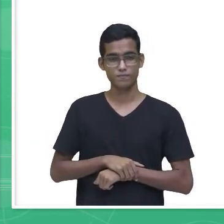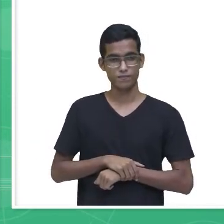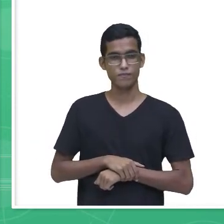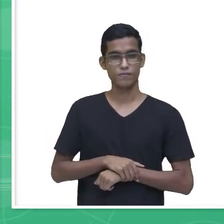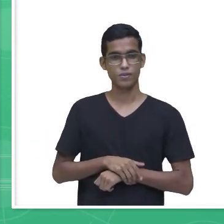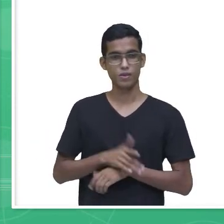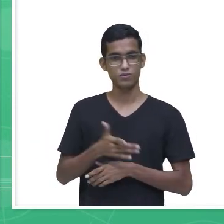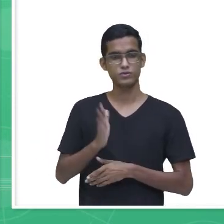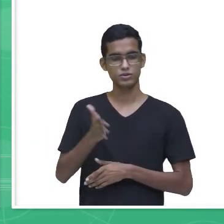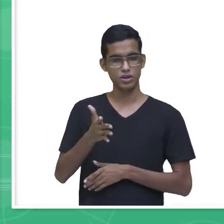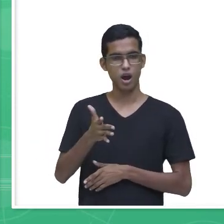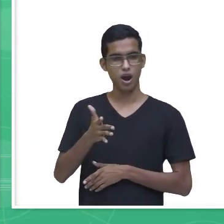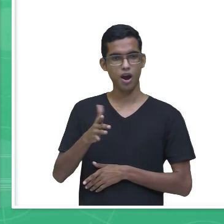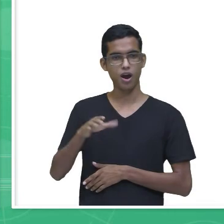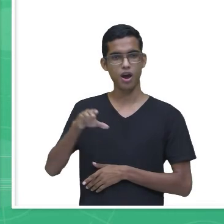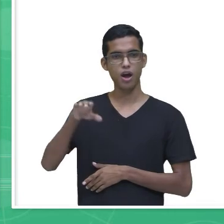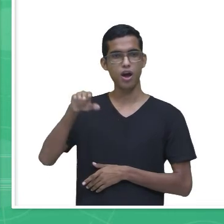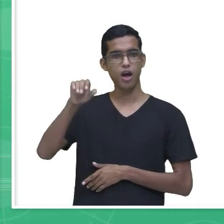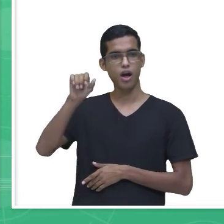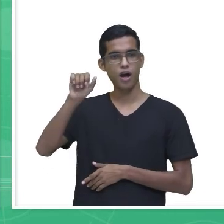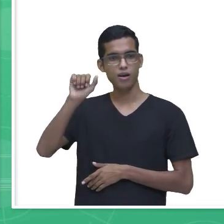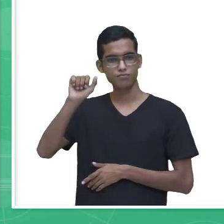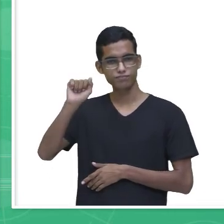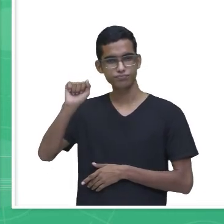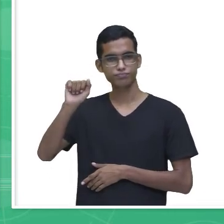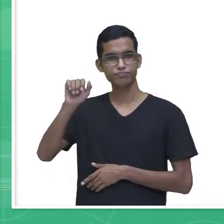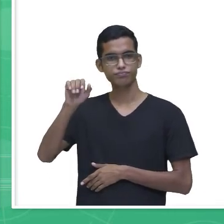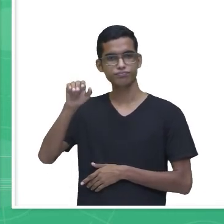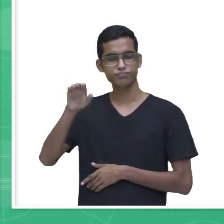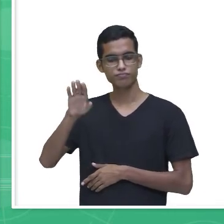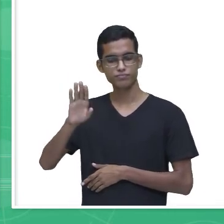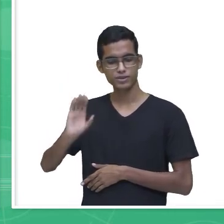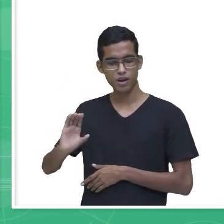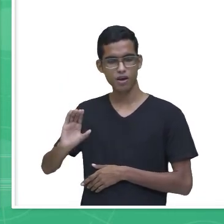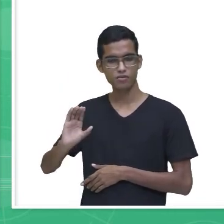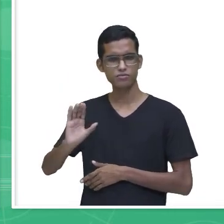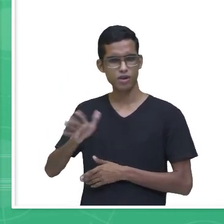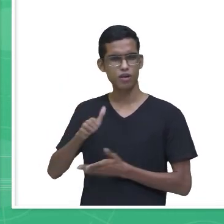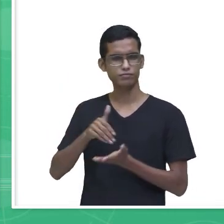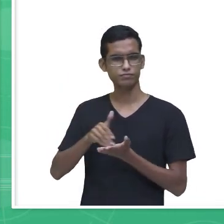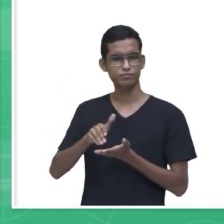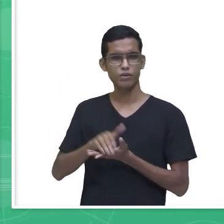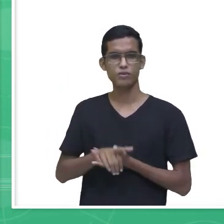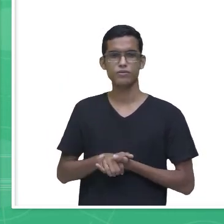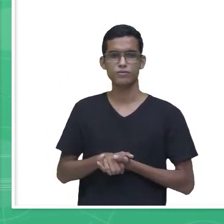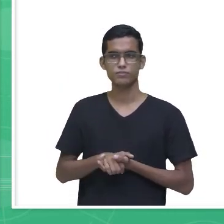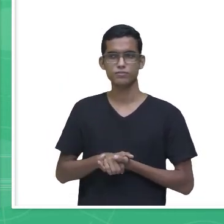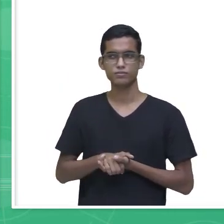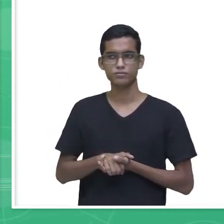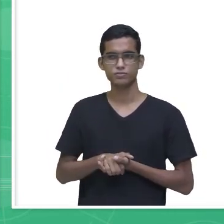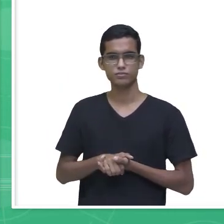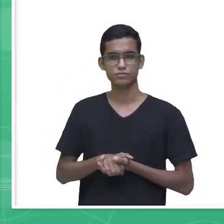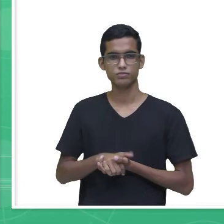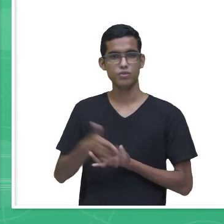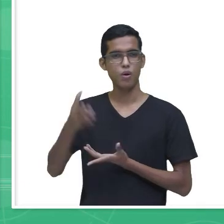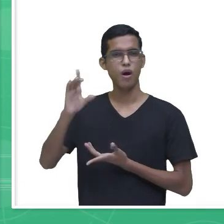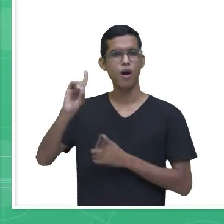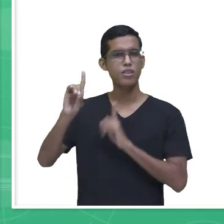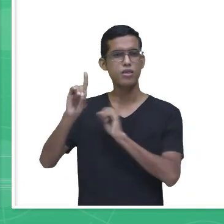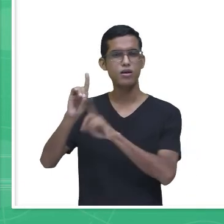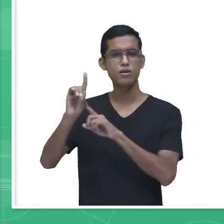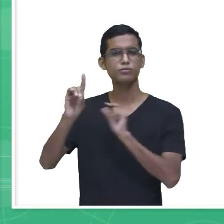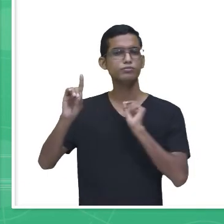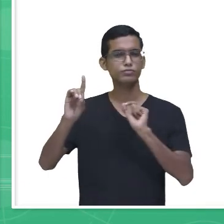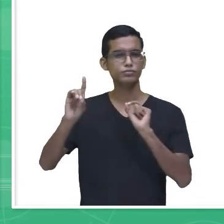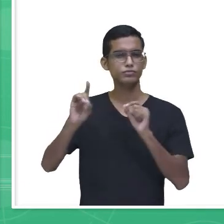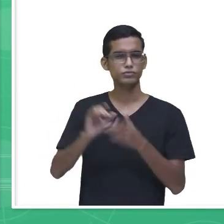estamos eliminando duas questões ali. Vamos para a letra D. O que diz a letra D? A Idade Moderna, ela começa lá